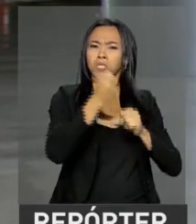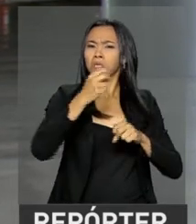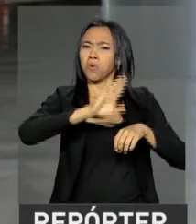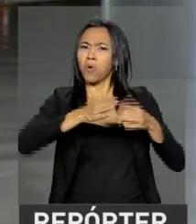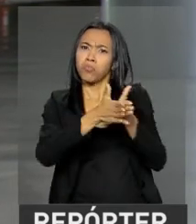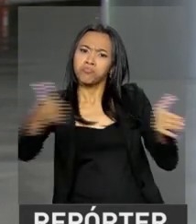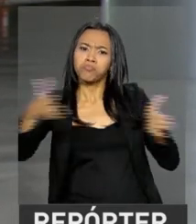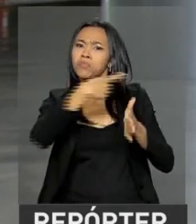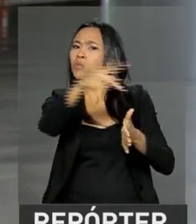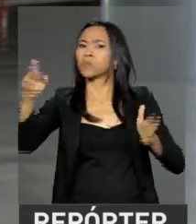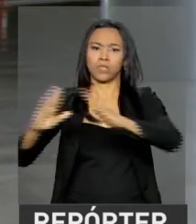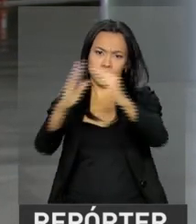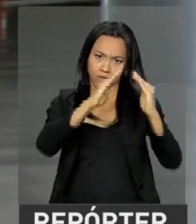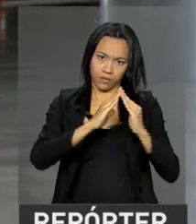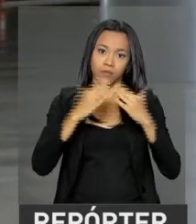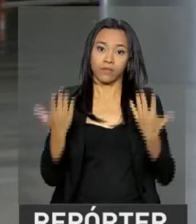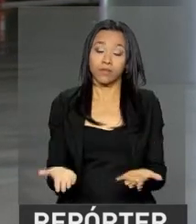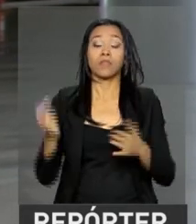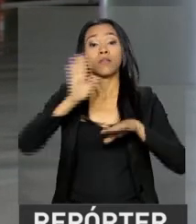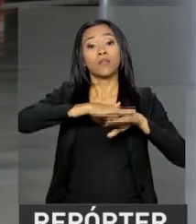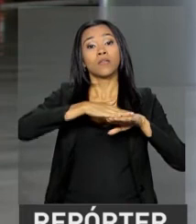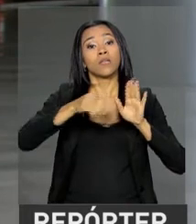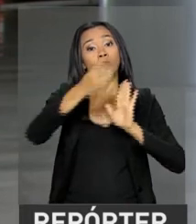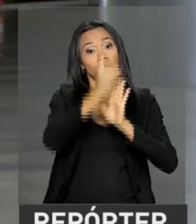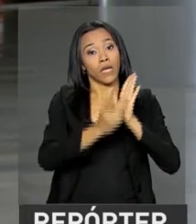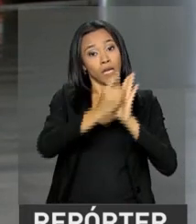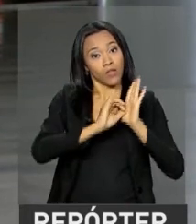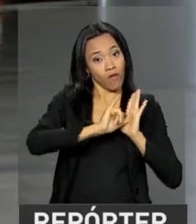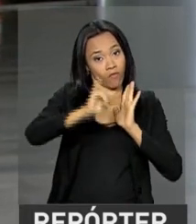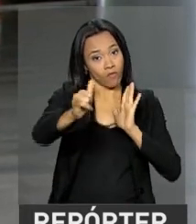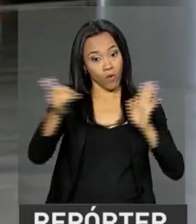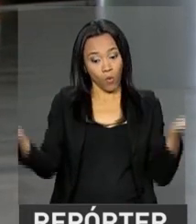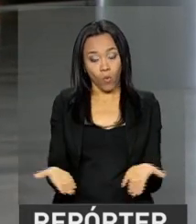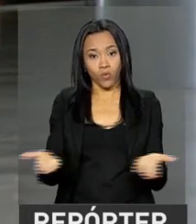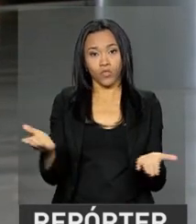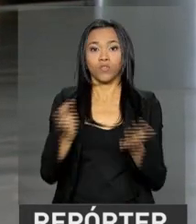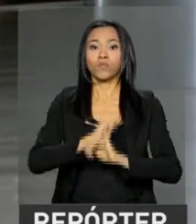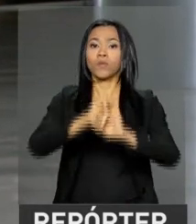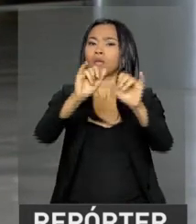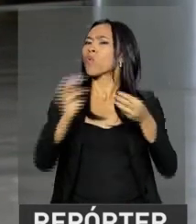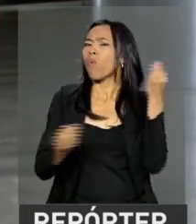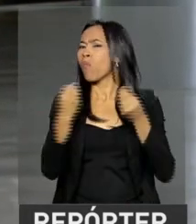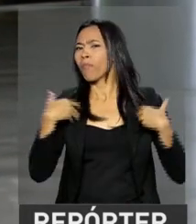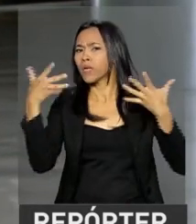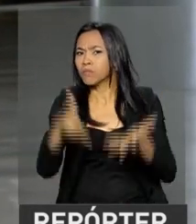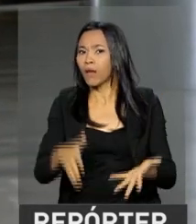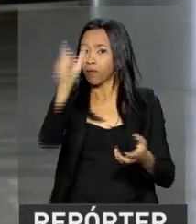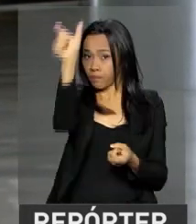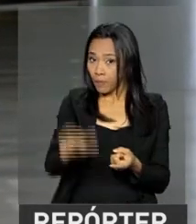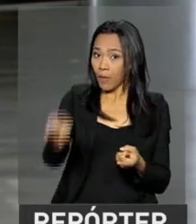acessibilidade em suas residências de acordo com o decreto publicado no diário oficial da união de hoje para participar é preciso que o